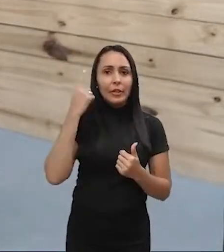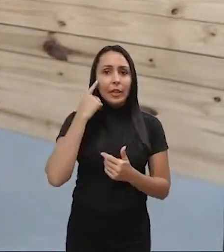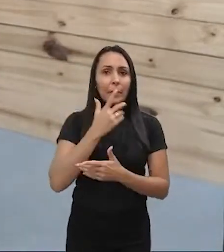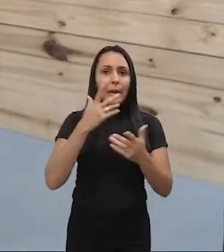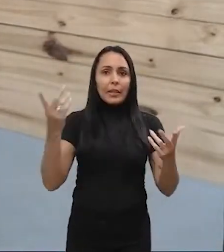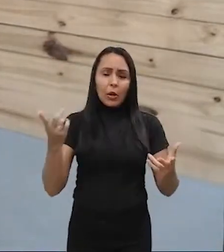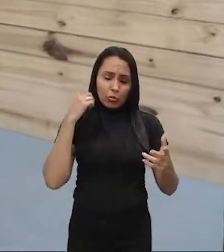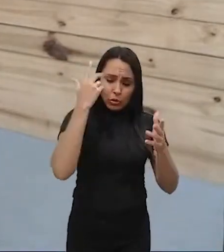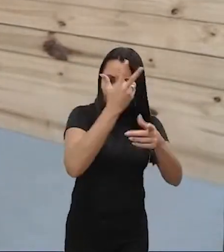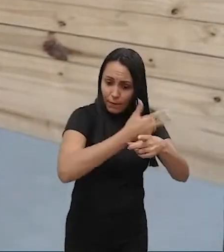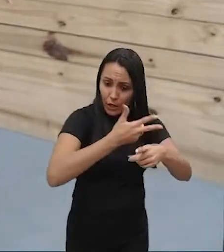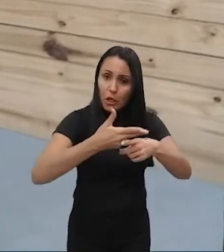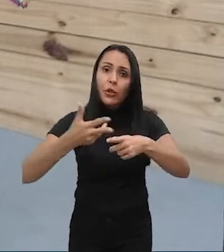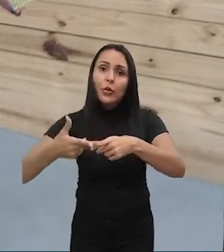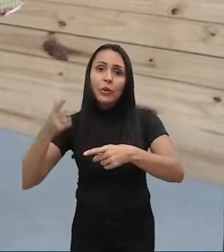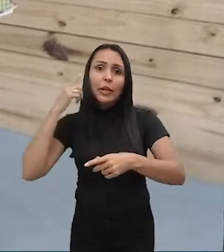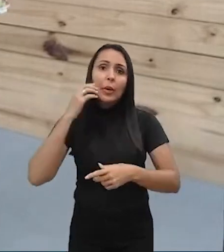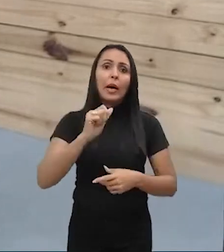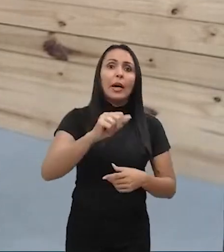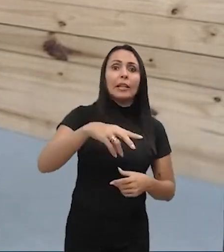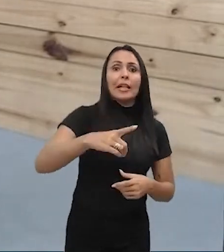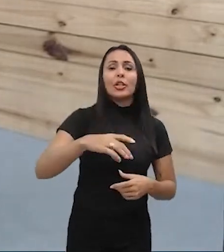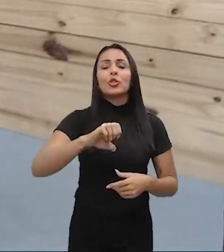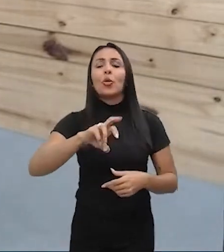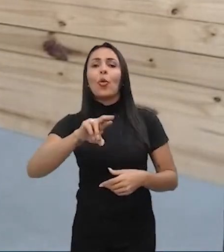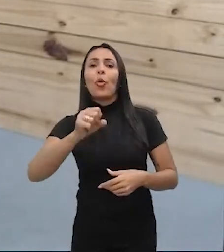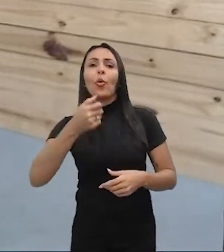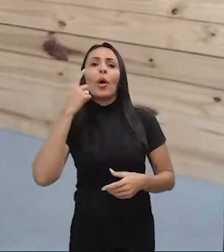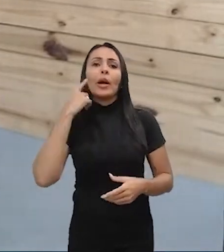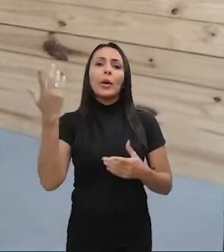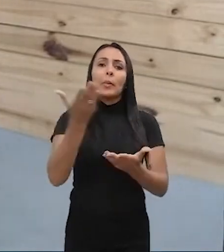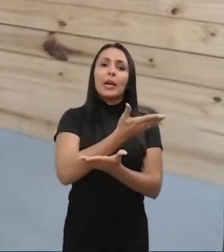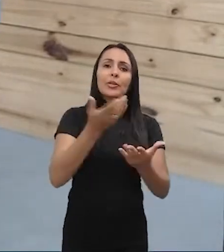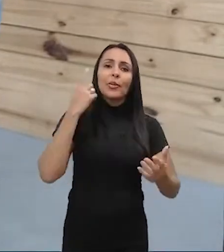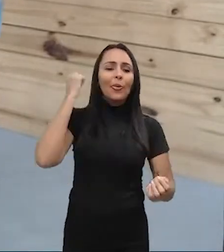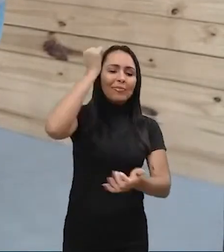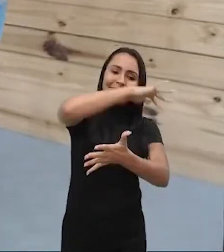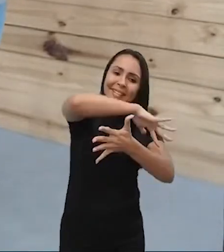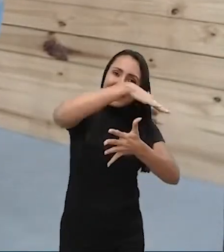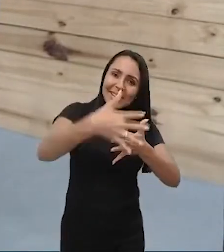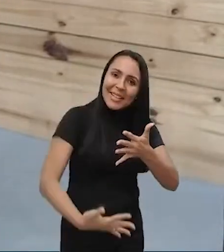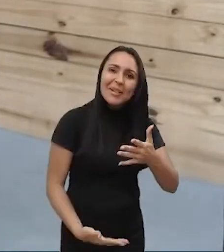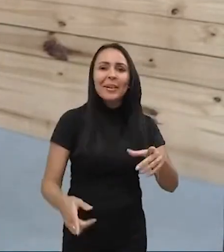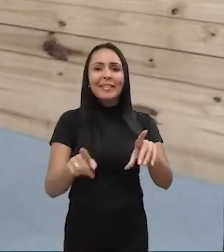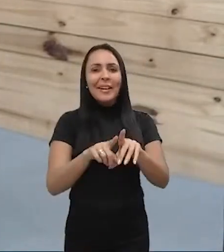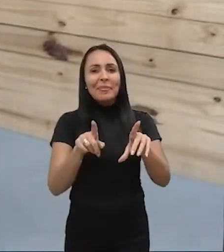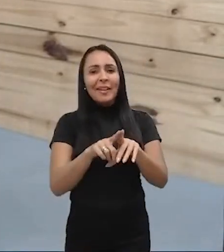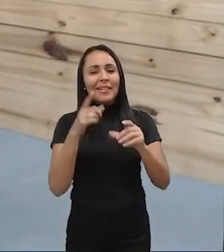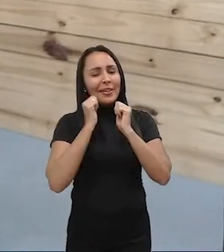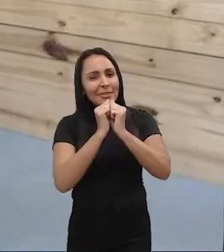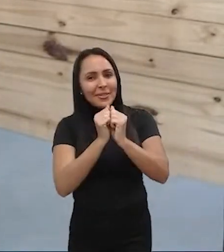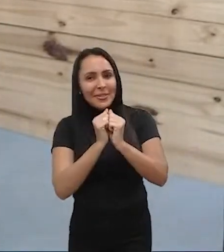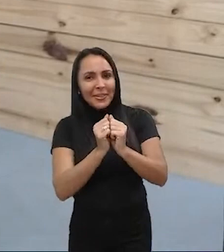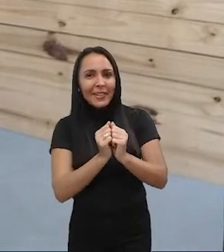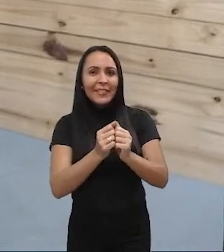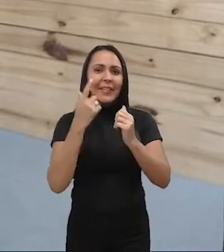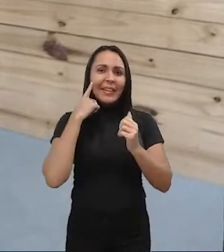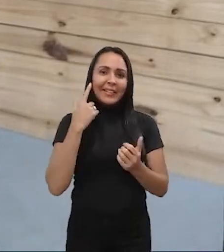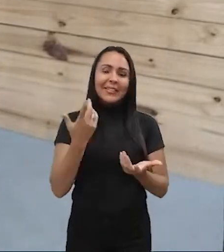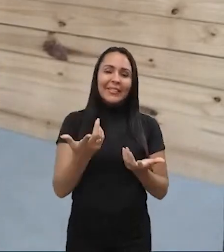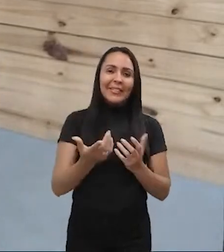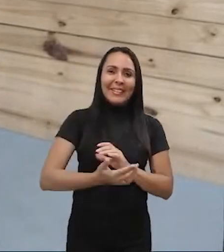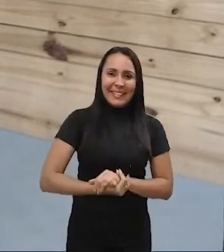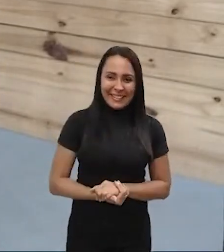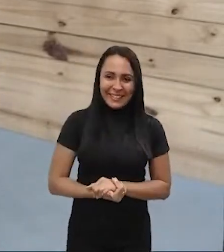edição de vídeo, que é Anderson e Manuel, e o pessoal de Libras, as que estão conosco, nos